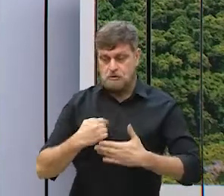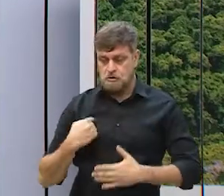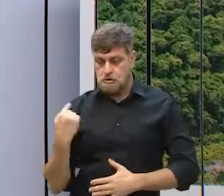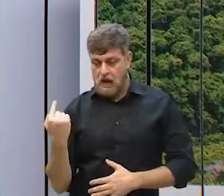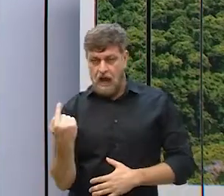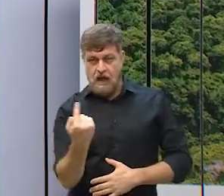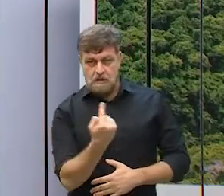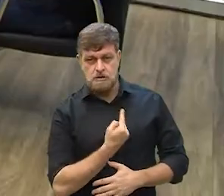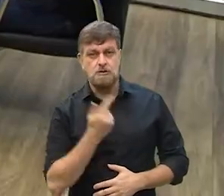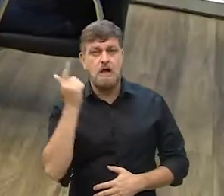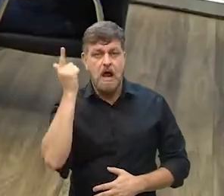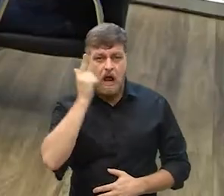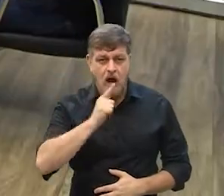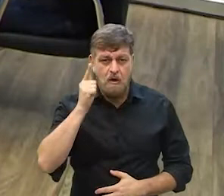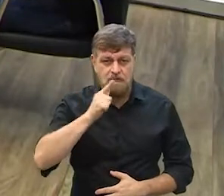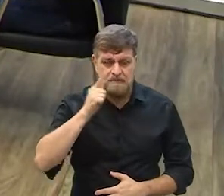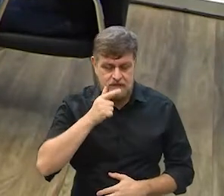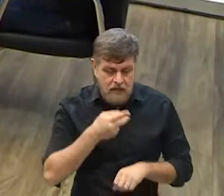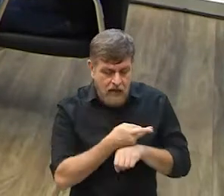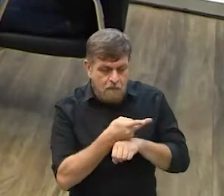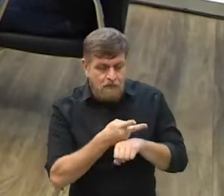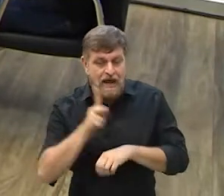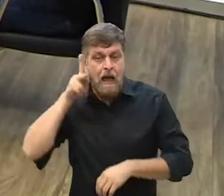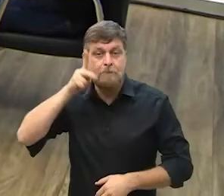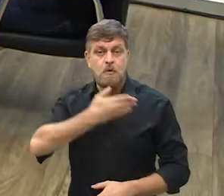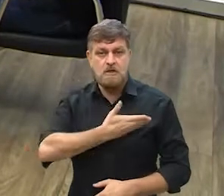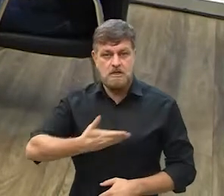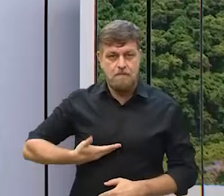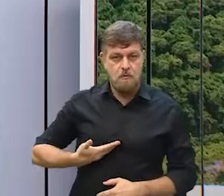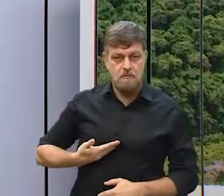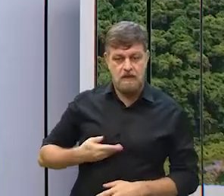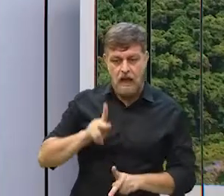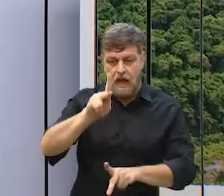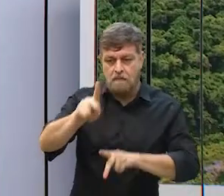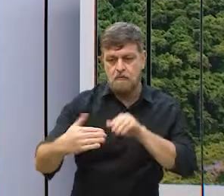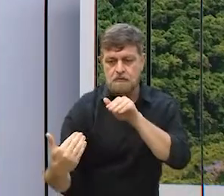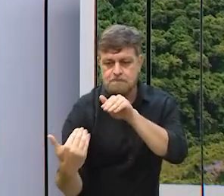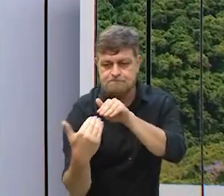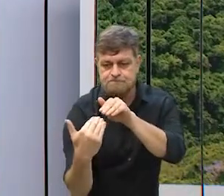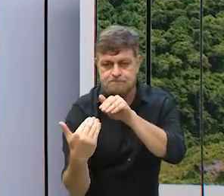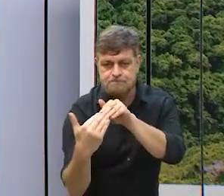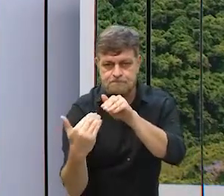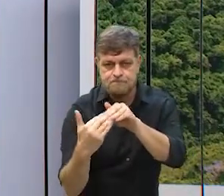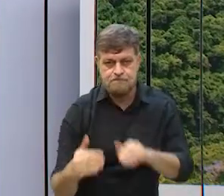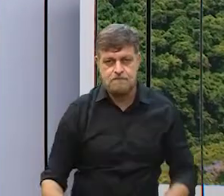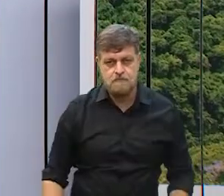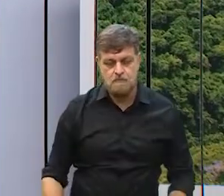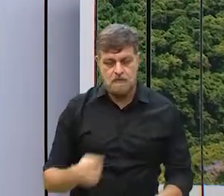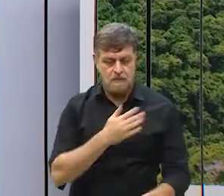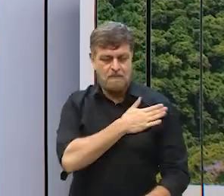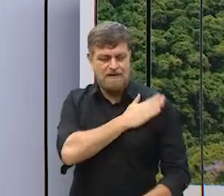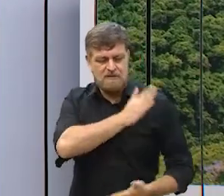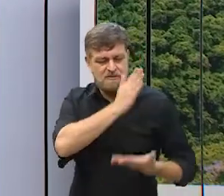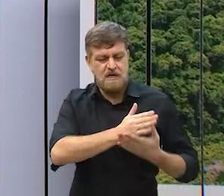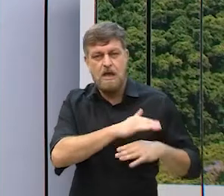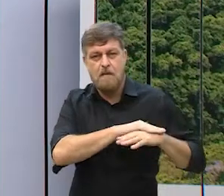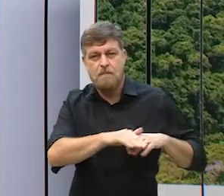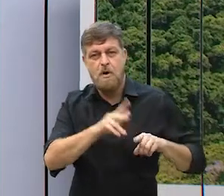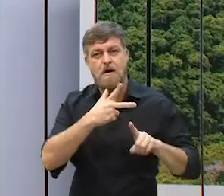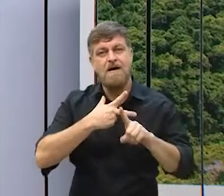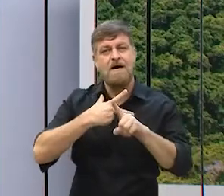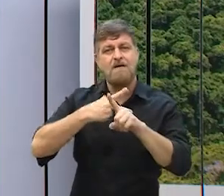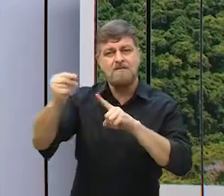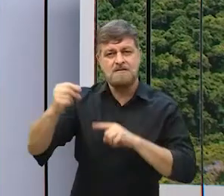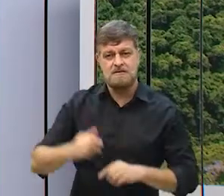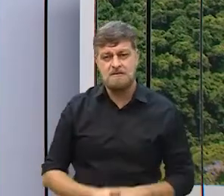a construir, né, e a buscar políticas públicas que atendam aquele povo, para superar esse preconceito. Eu tenho,